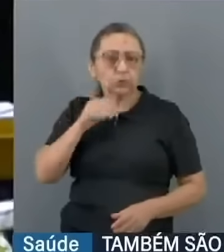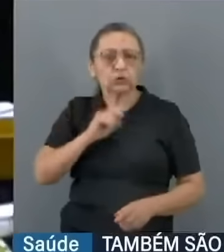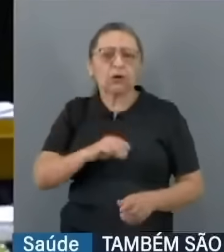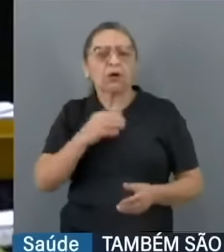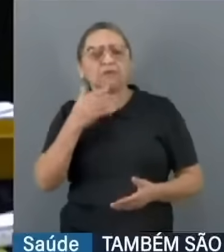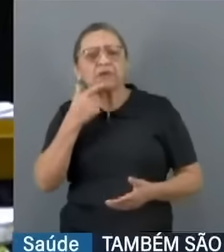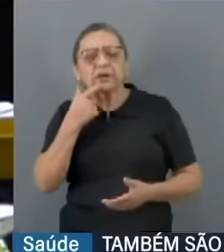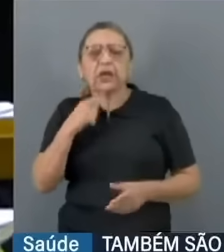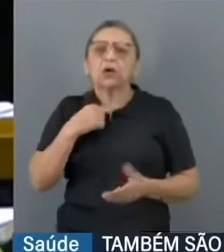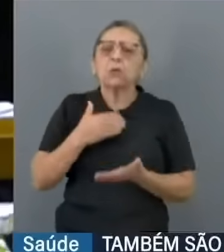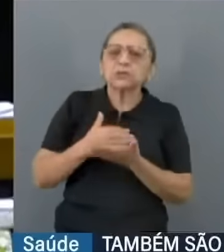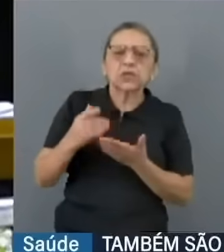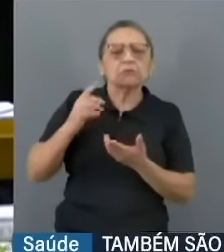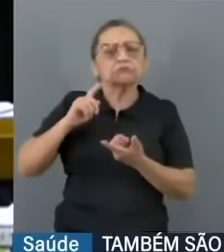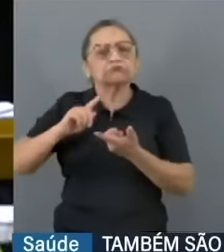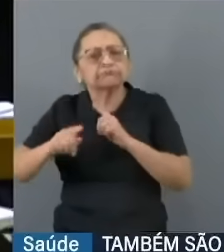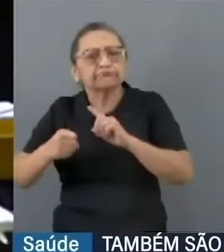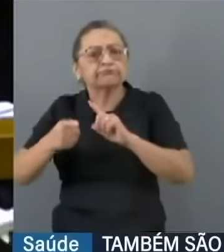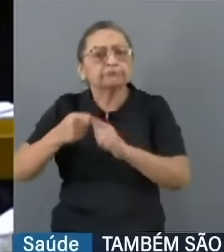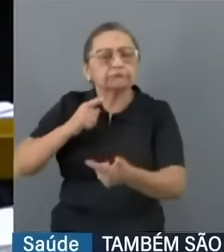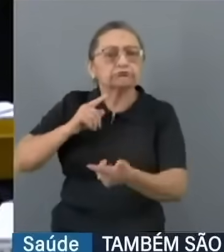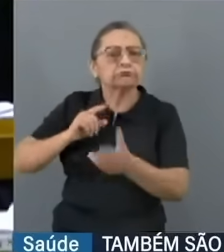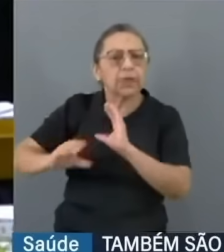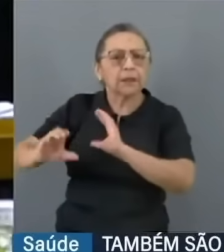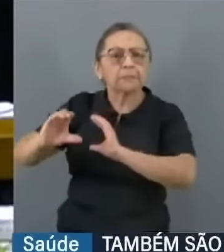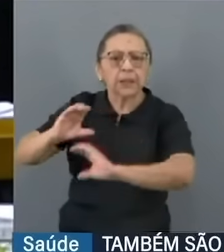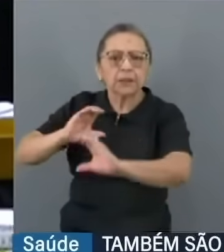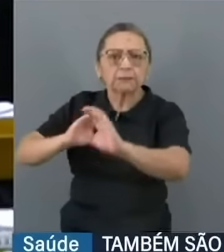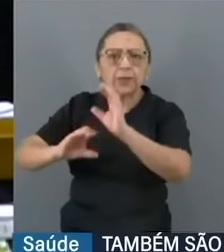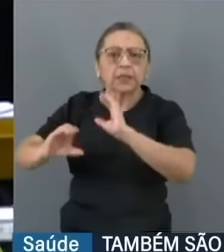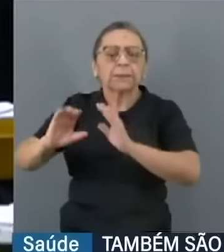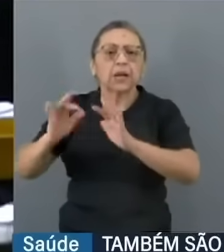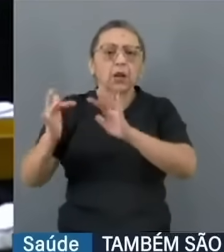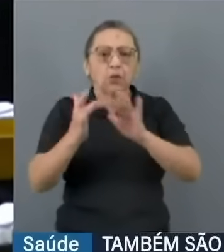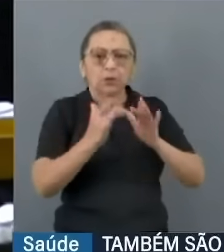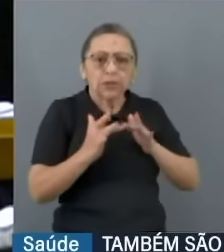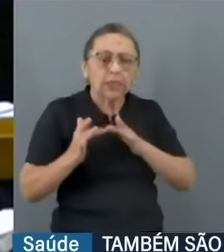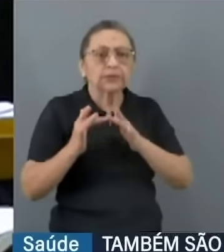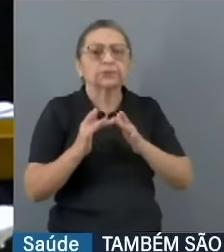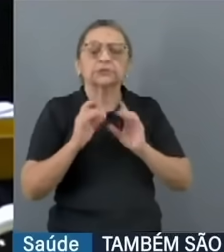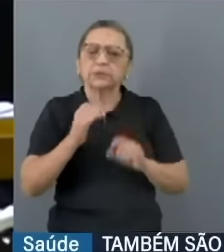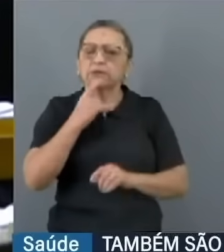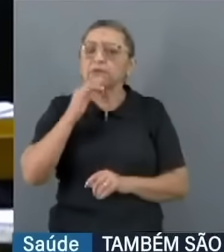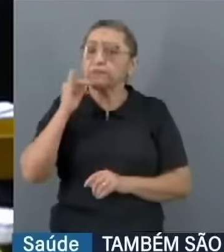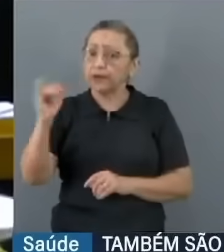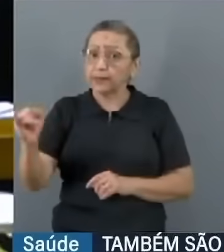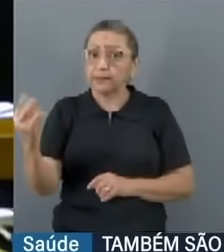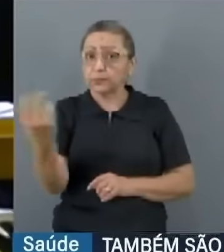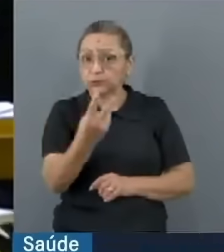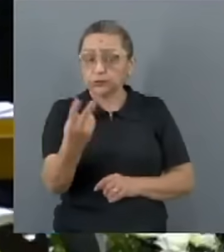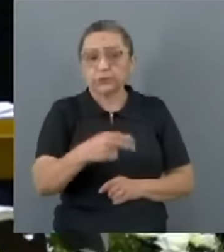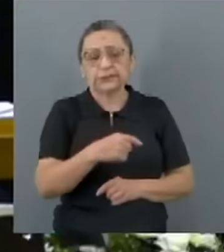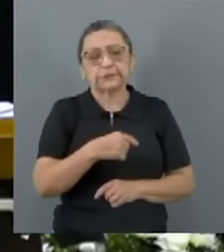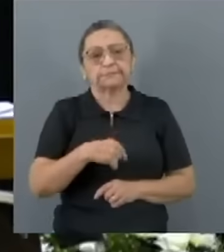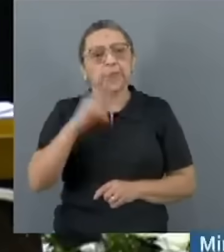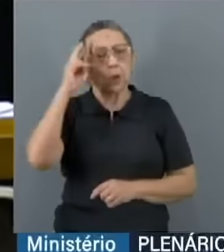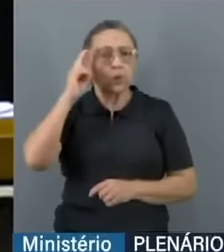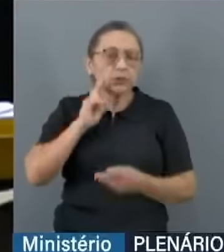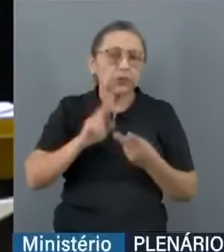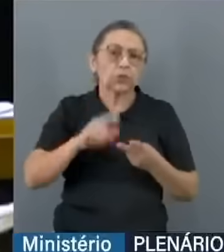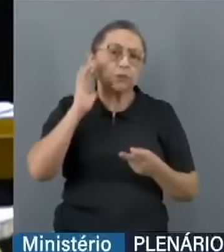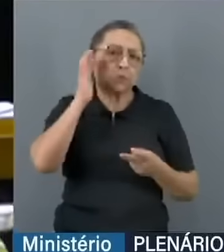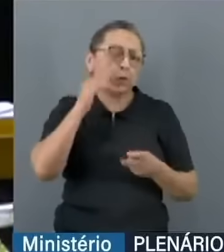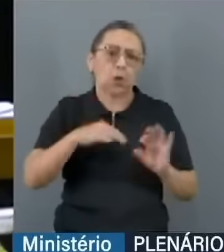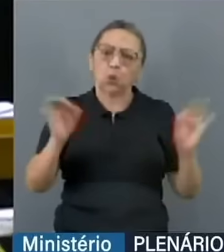a estabelecer conversa. E eu sempre disse para o Arthur e para o Pacheco, eu nunca